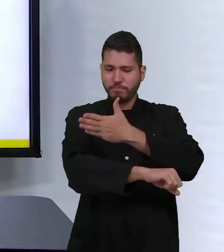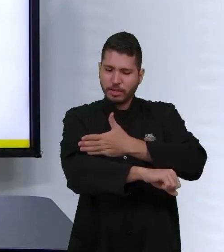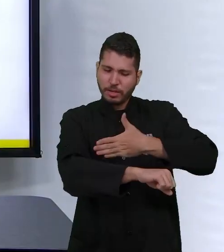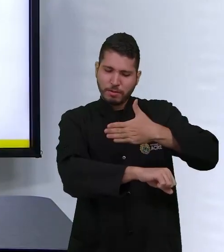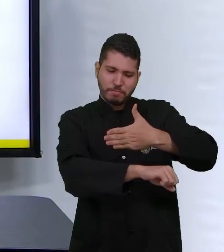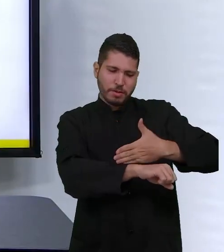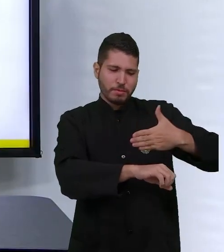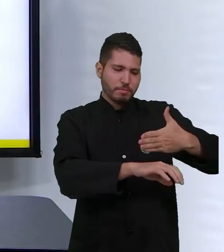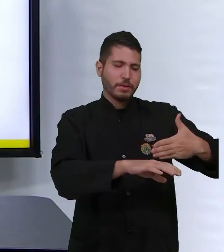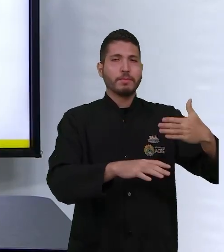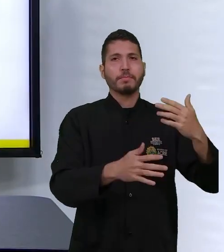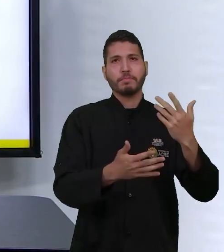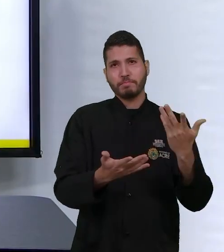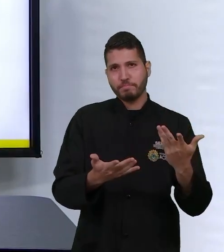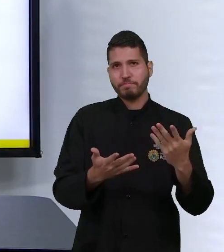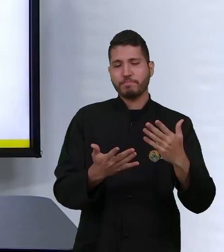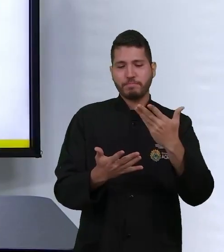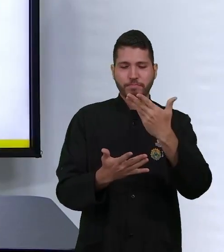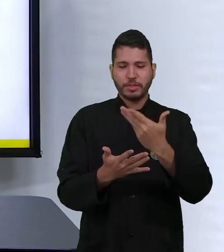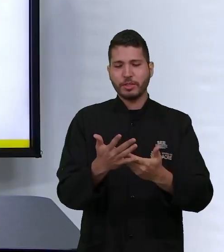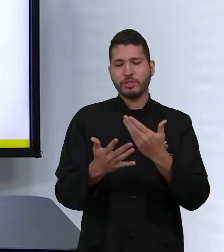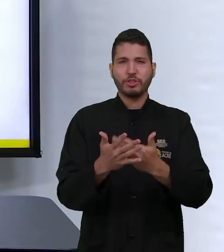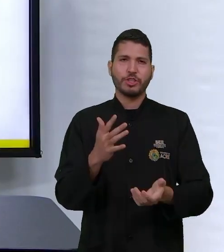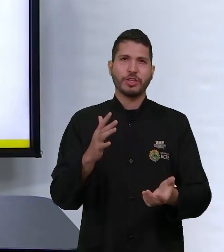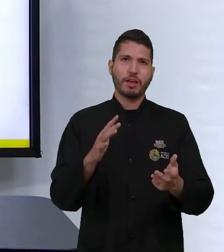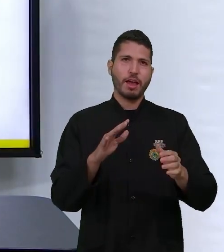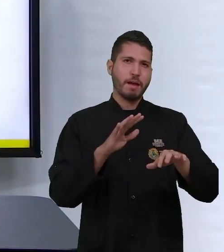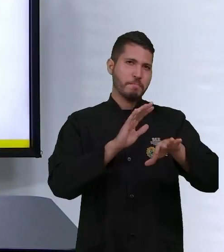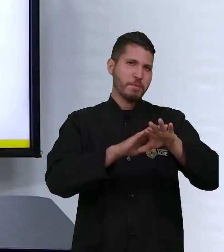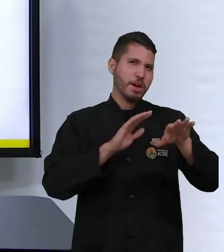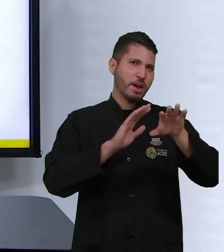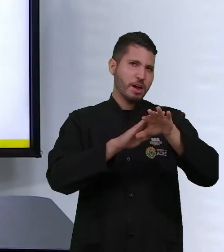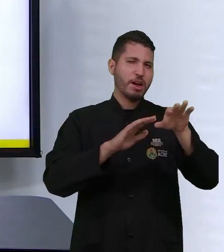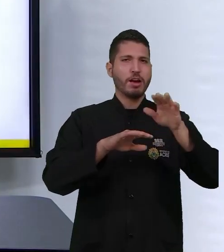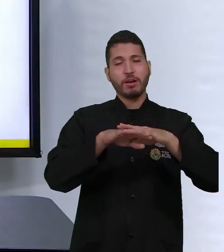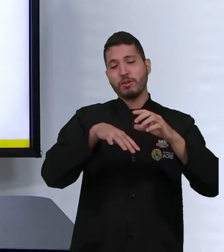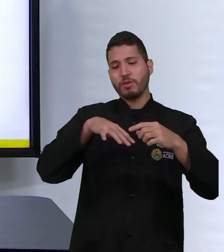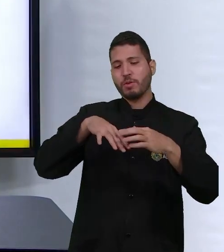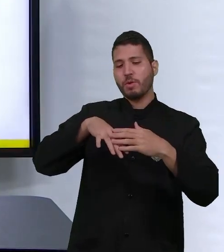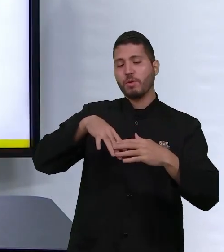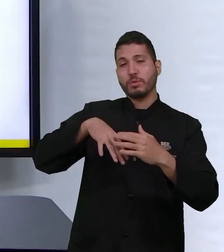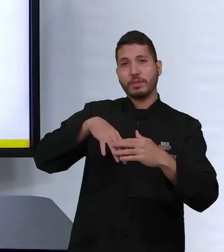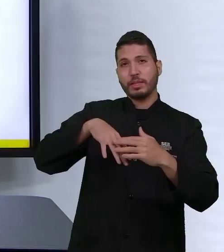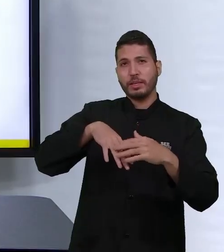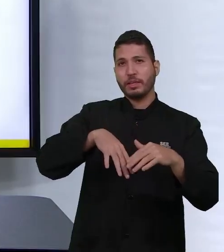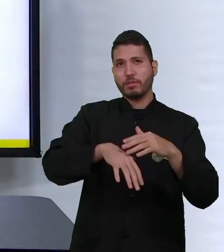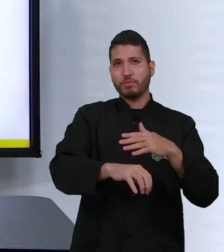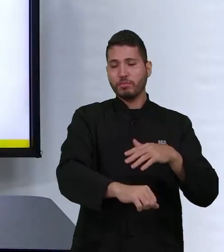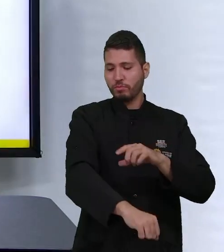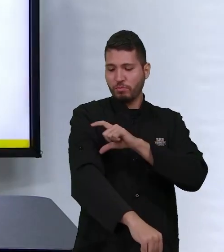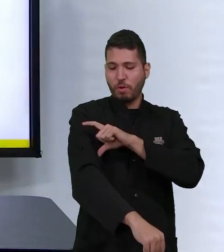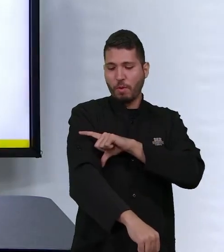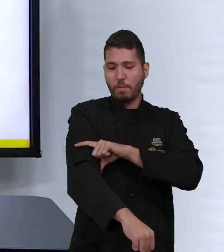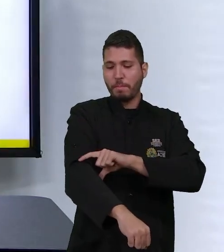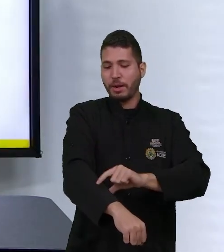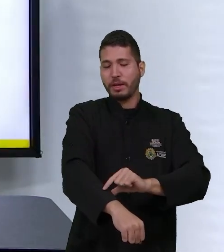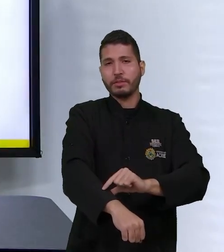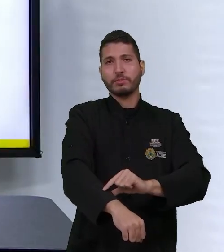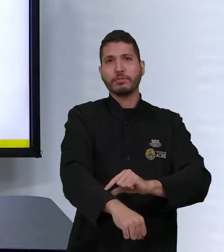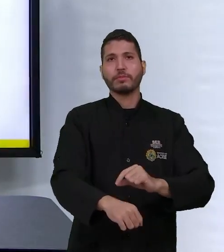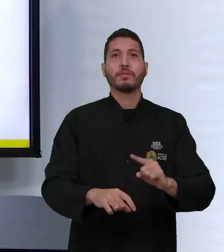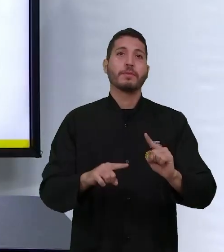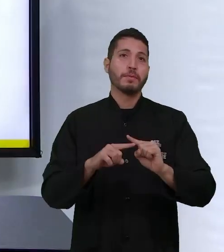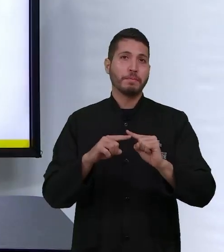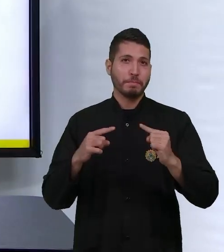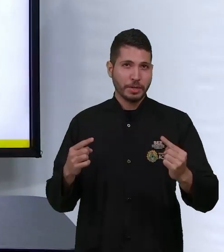dedo do pé. Então, a exploração de crianças e mulheres durante a primeira Revolução Industrial é uma das consequências, mas nós vamos ver